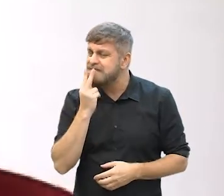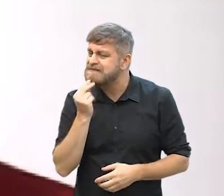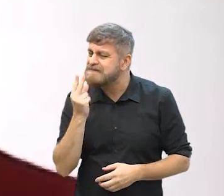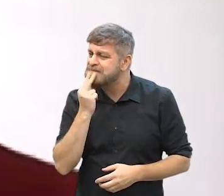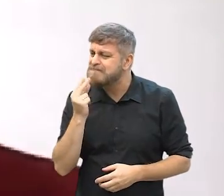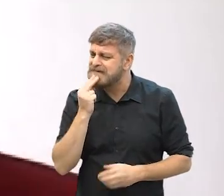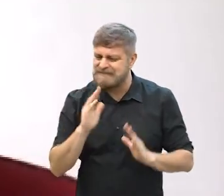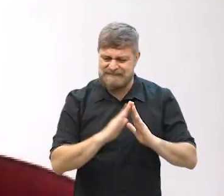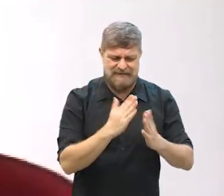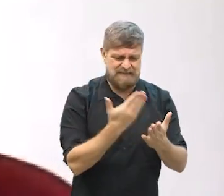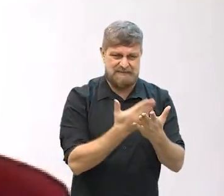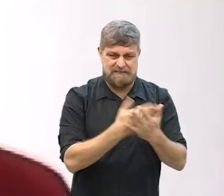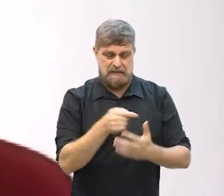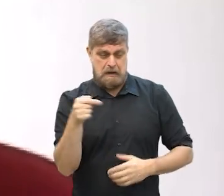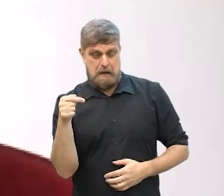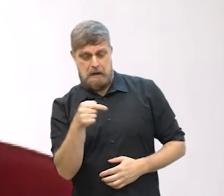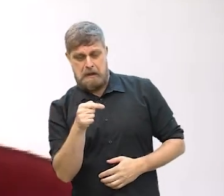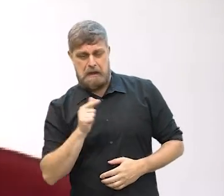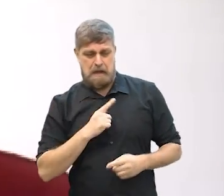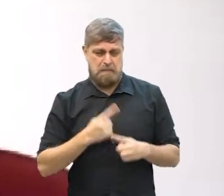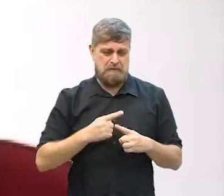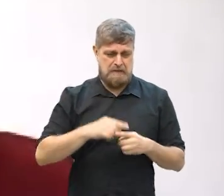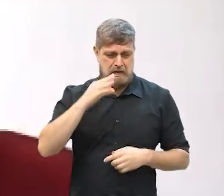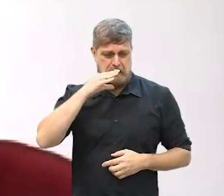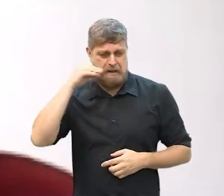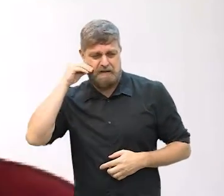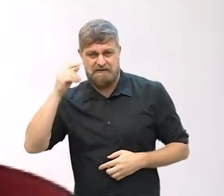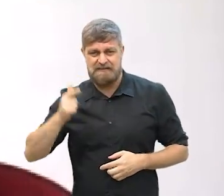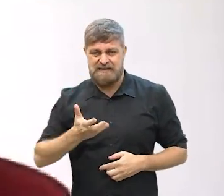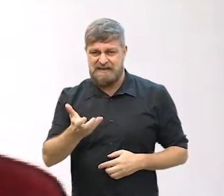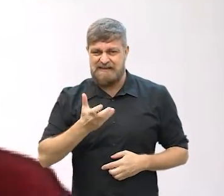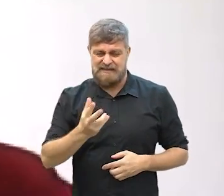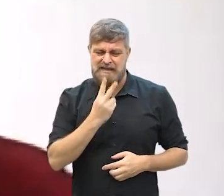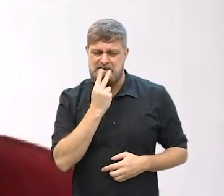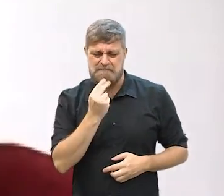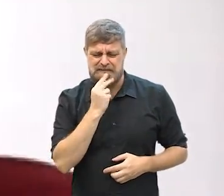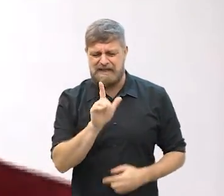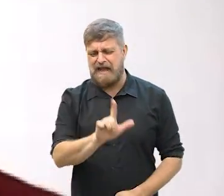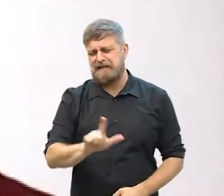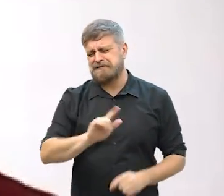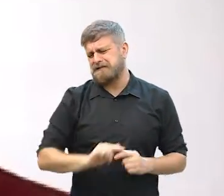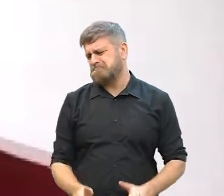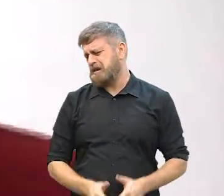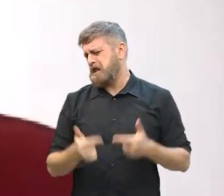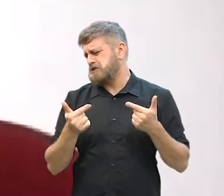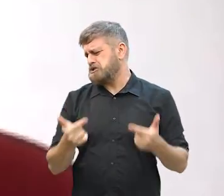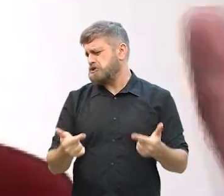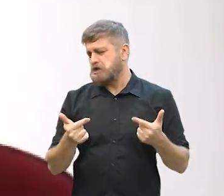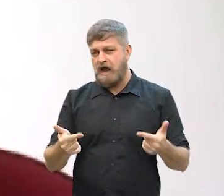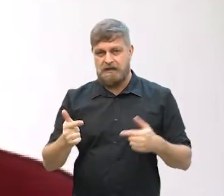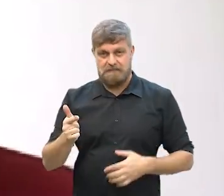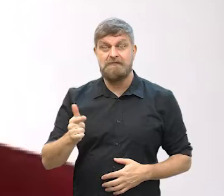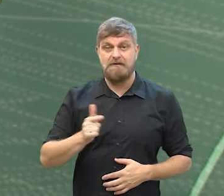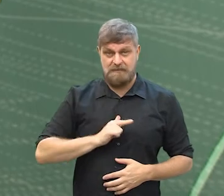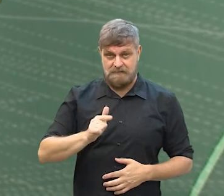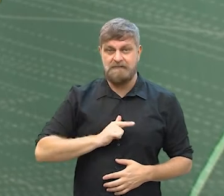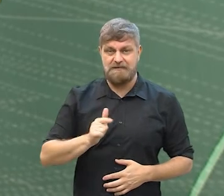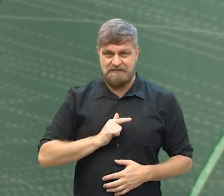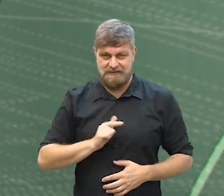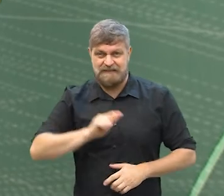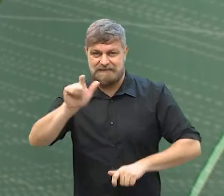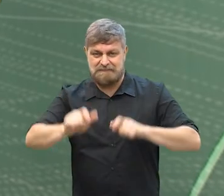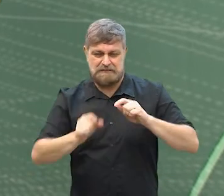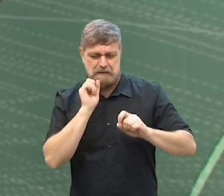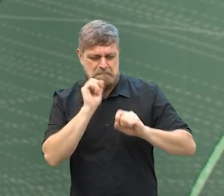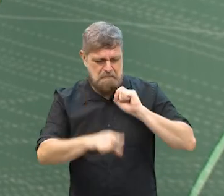Machado de Assis nas escolas, né? Porque adolescente que lê Machado acha que literatura é um saco, né? Bem nesses termos